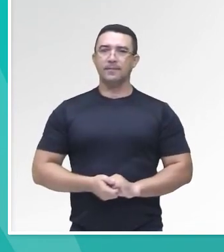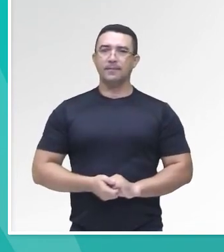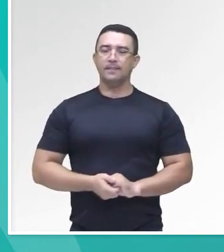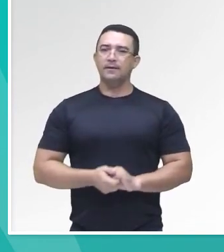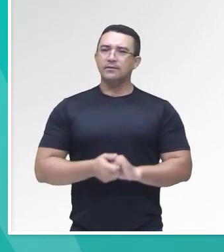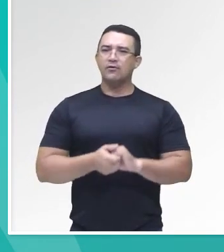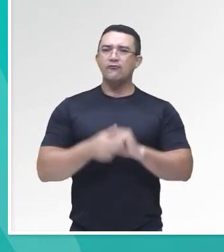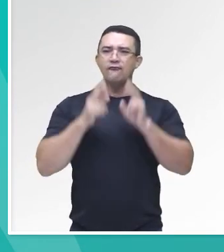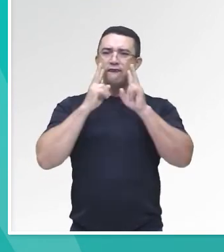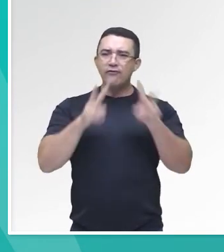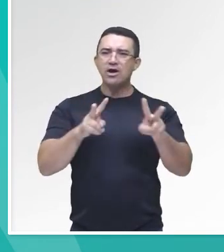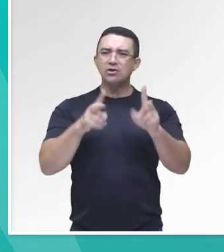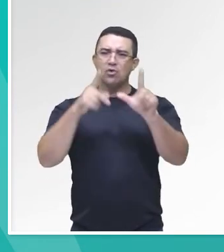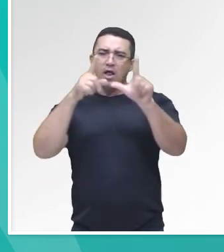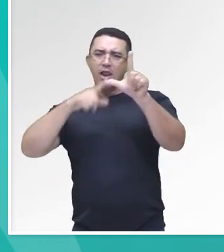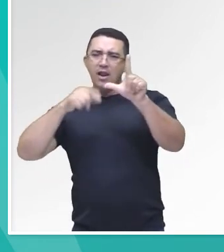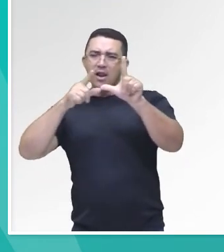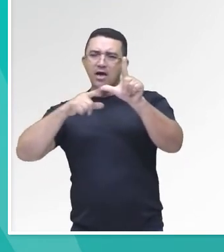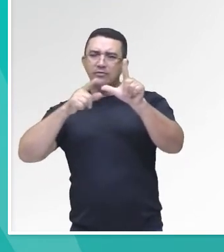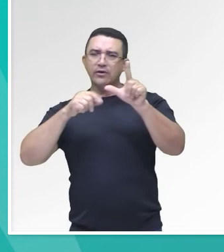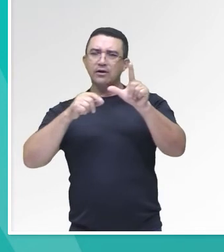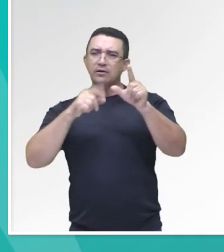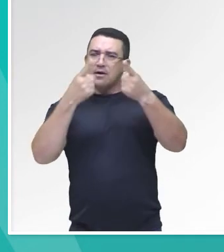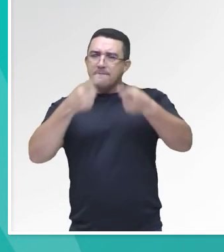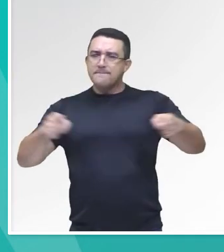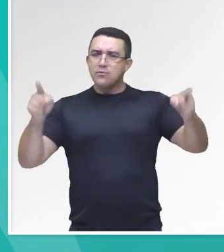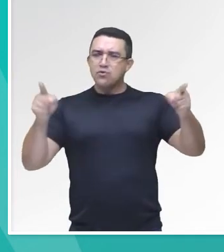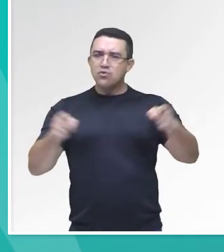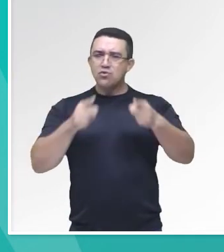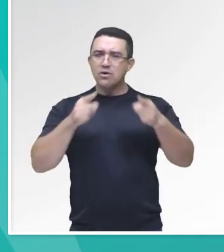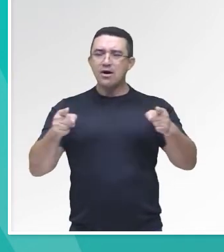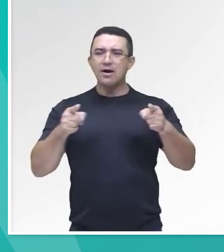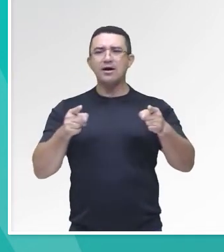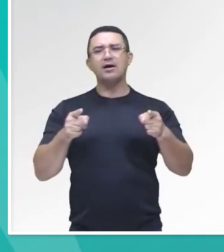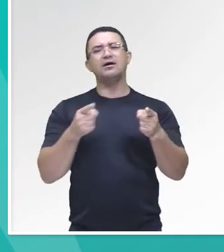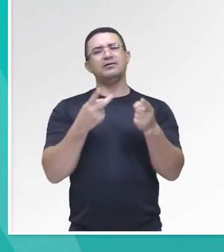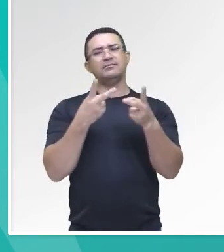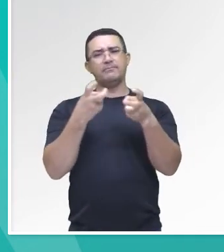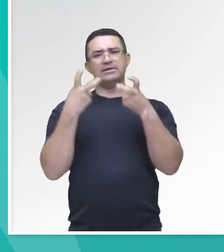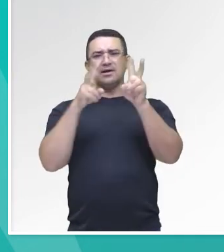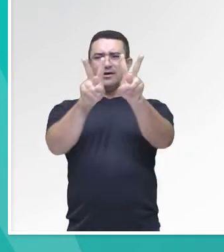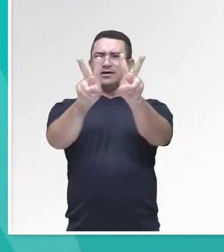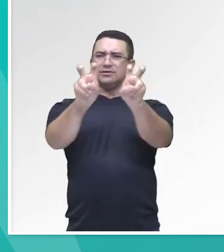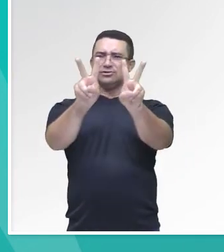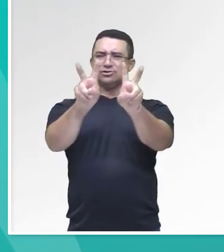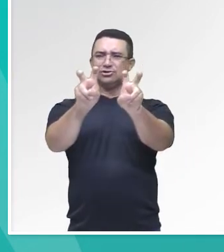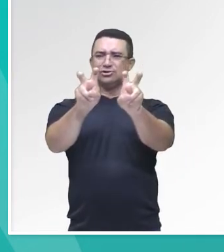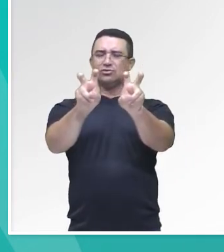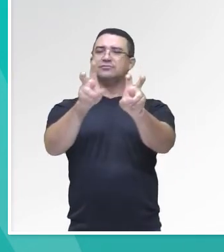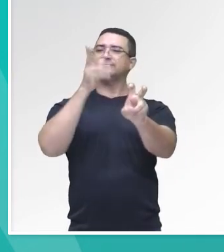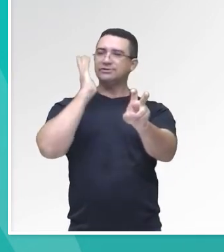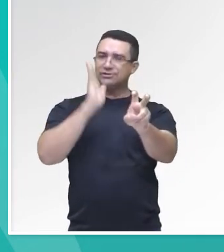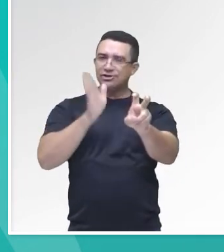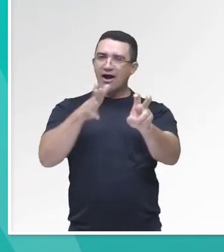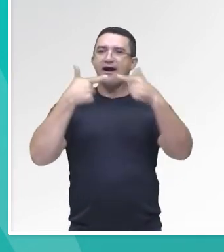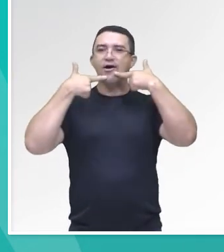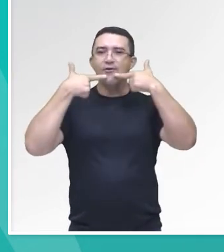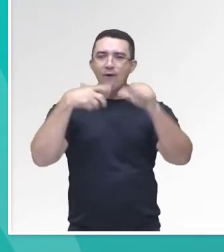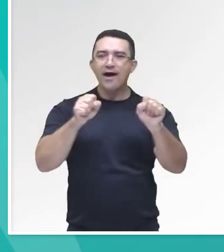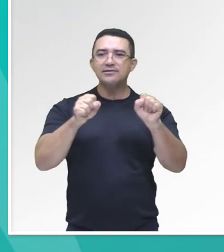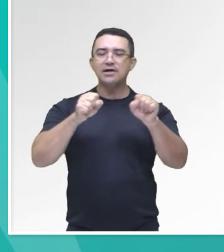olhando aí para a letra da música, vocês veem que no título, né, aqui nós já temos uma figura de linguagem,